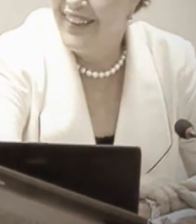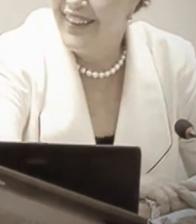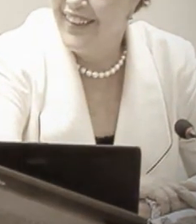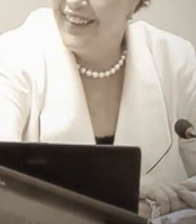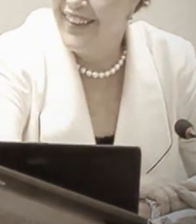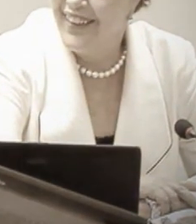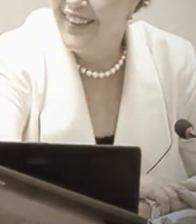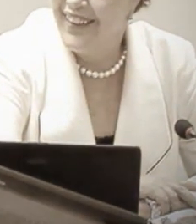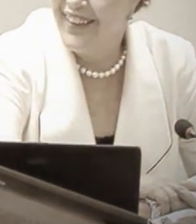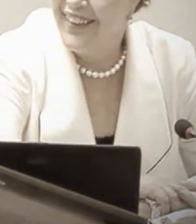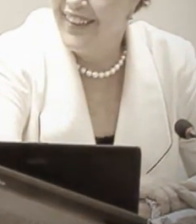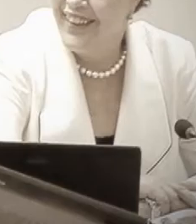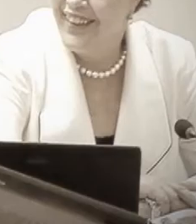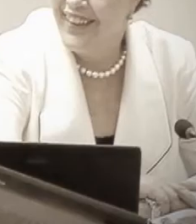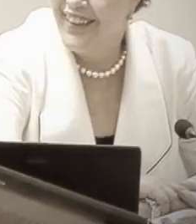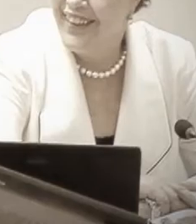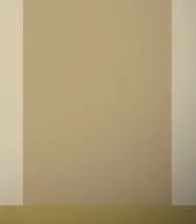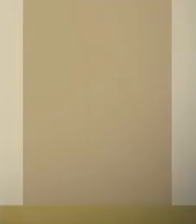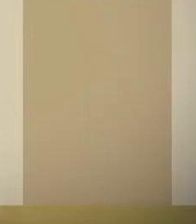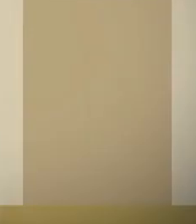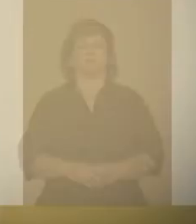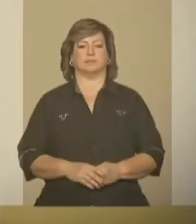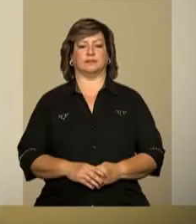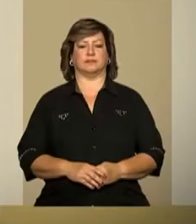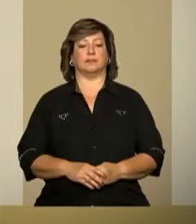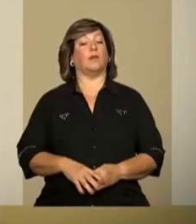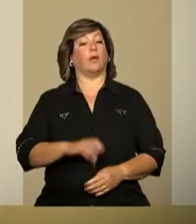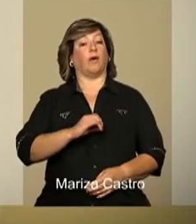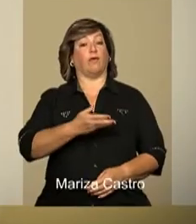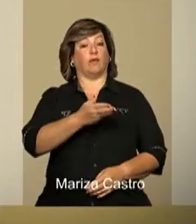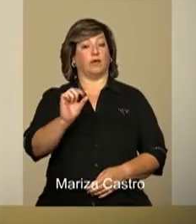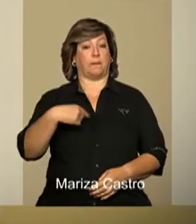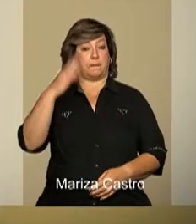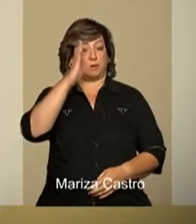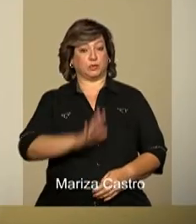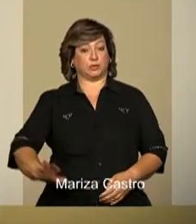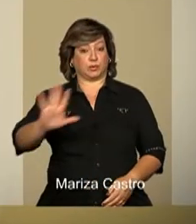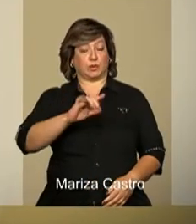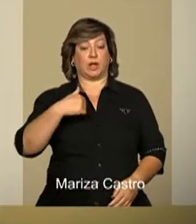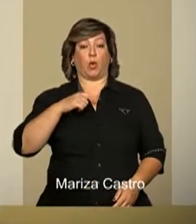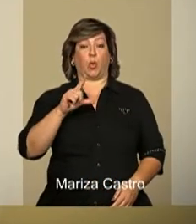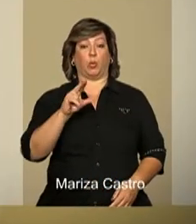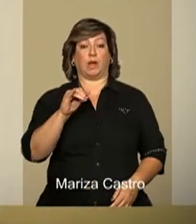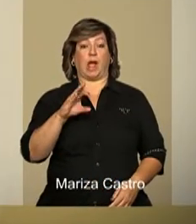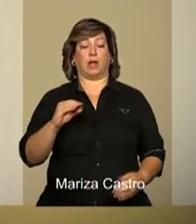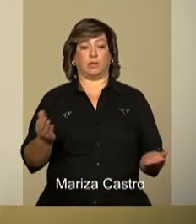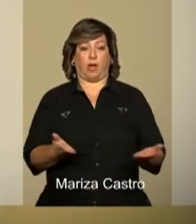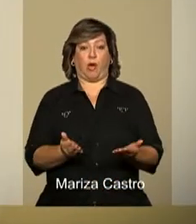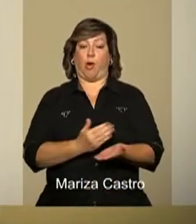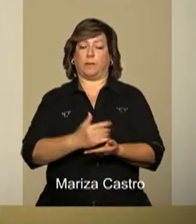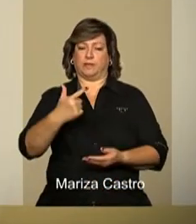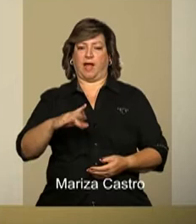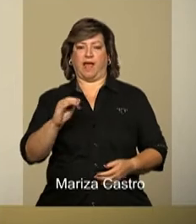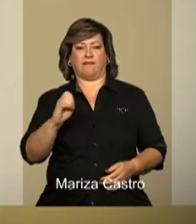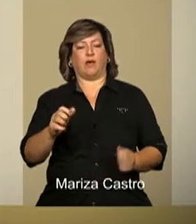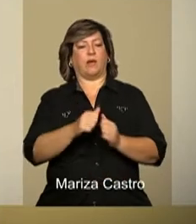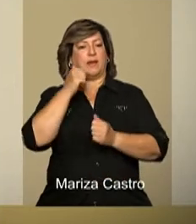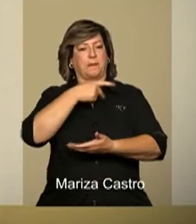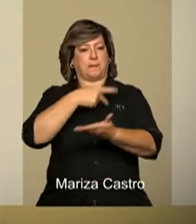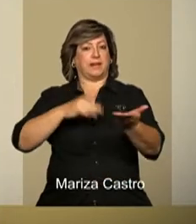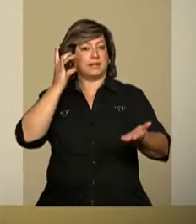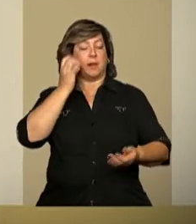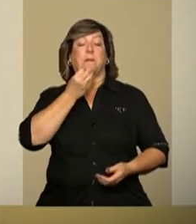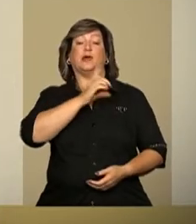café com a Presidenta Olá você em todo Brasil eu sou o Luciano sech e começa agora mais um café com a presidenta